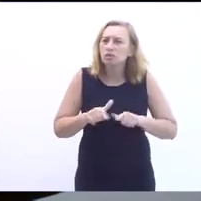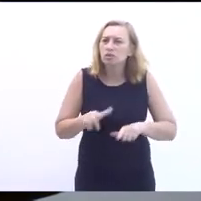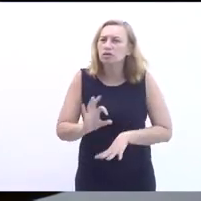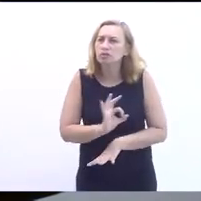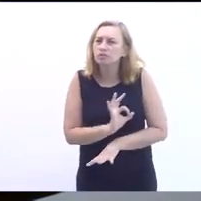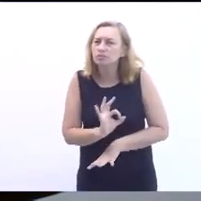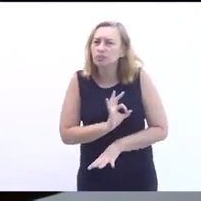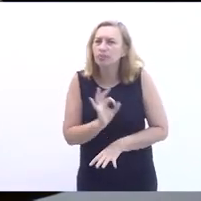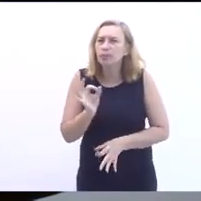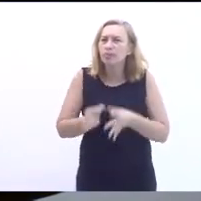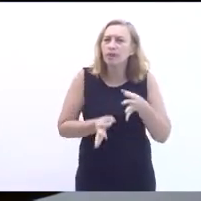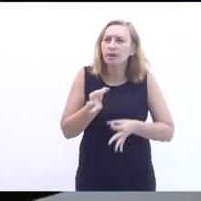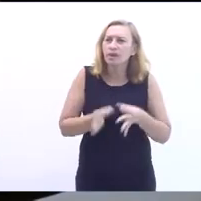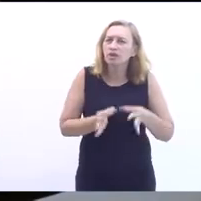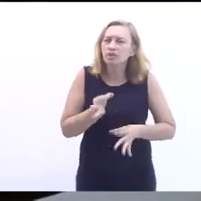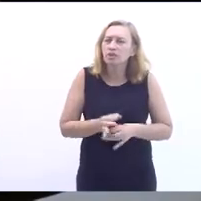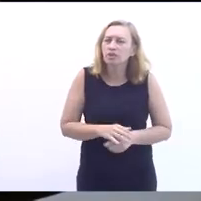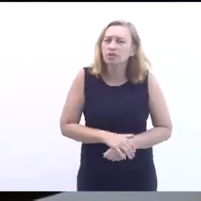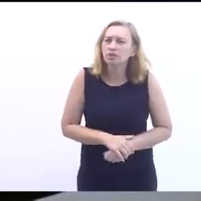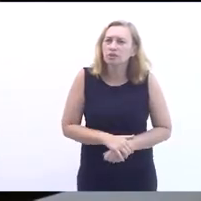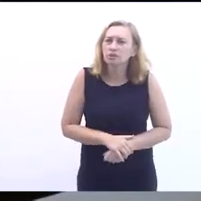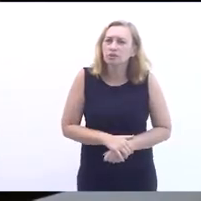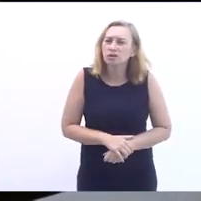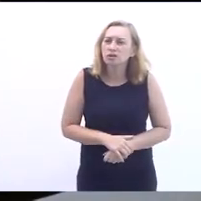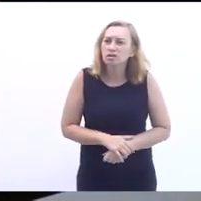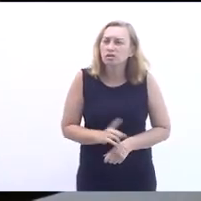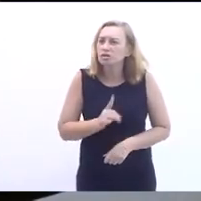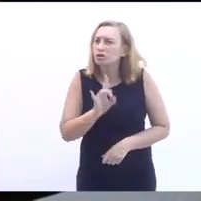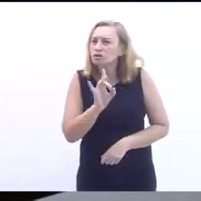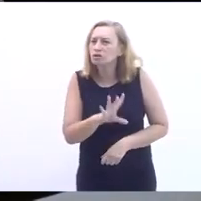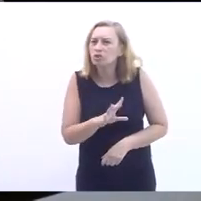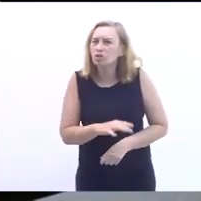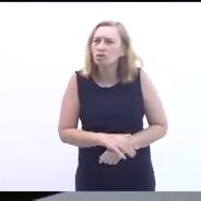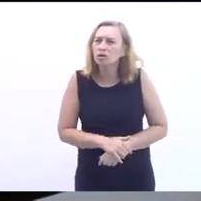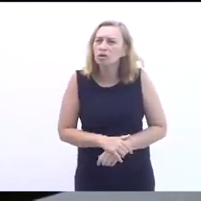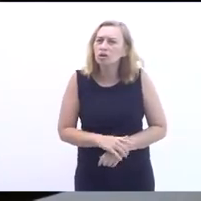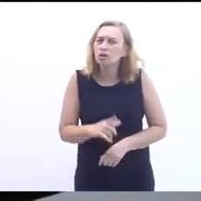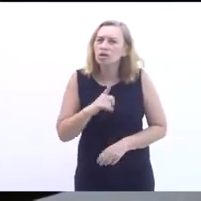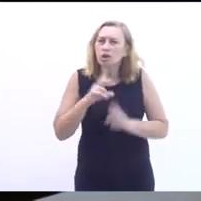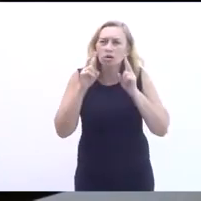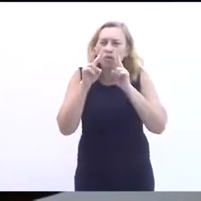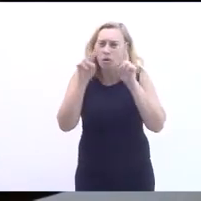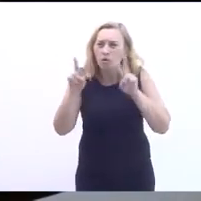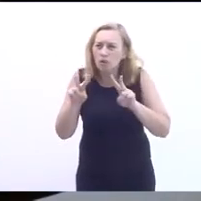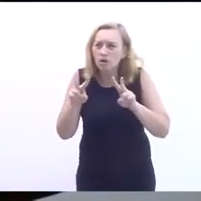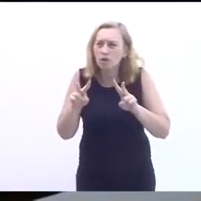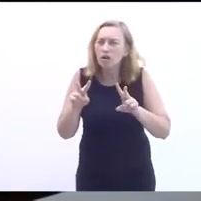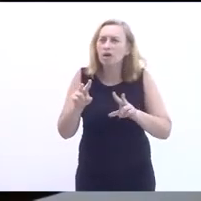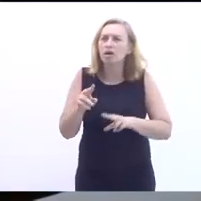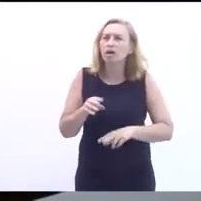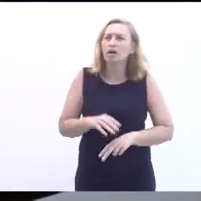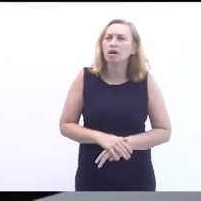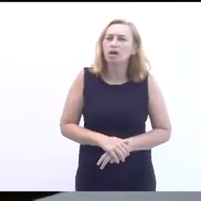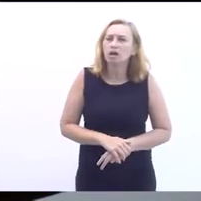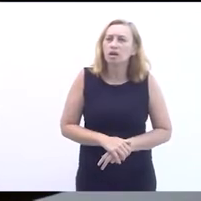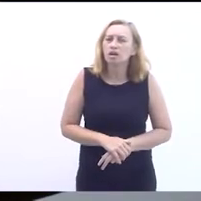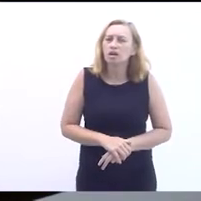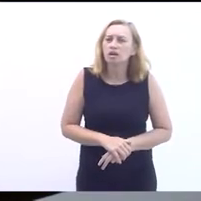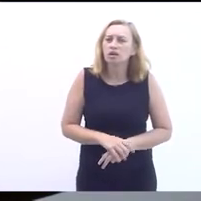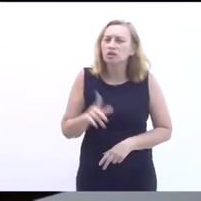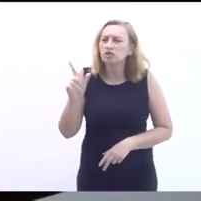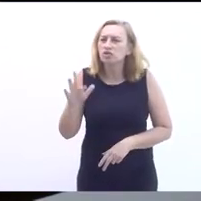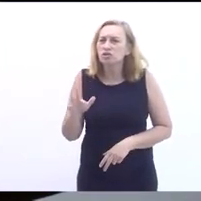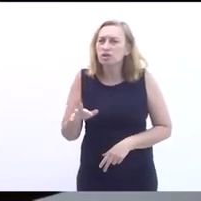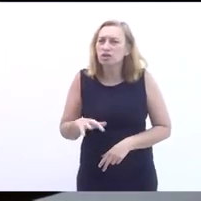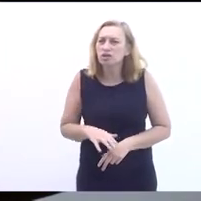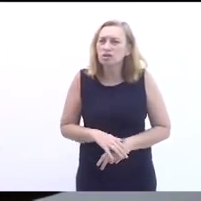da Justiça é vão não só pelo olhar O organizador né vez por